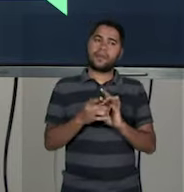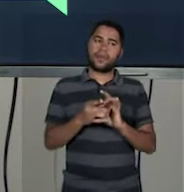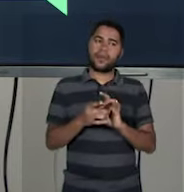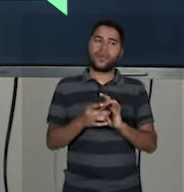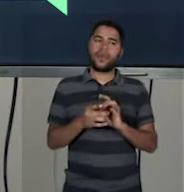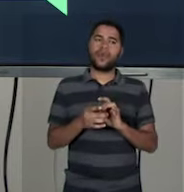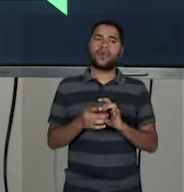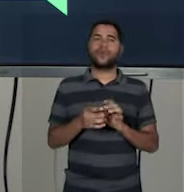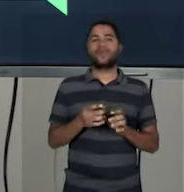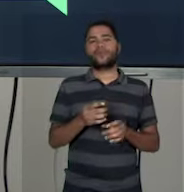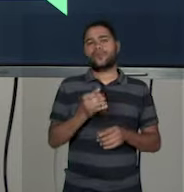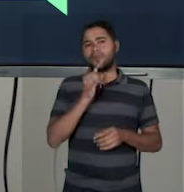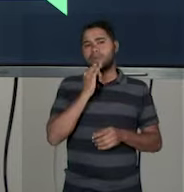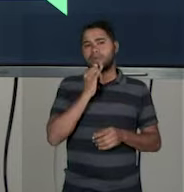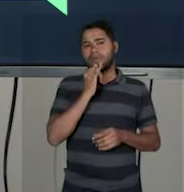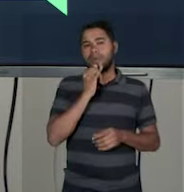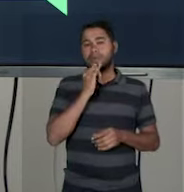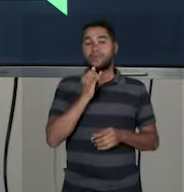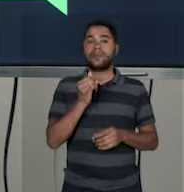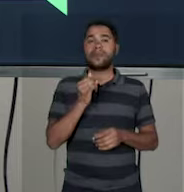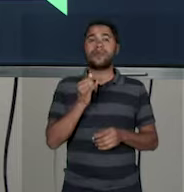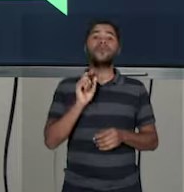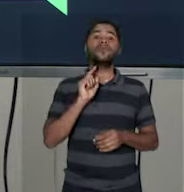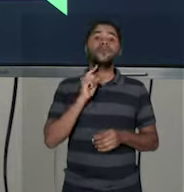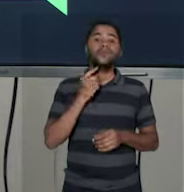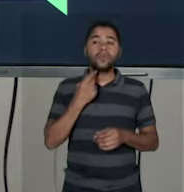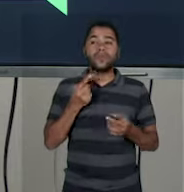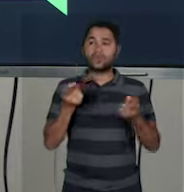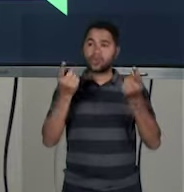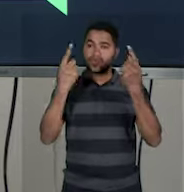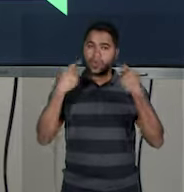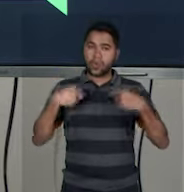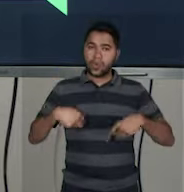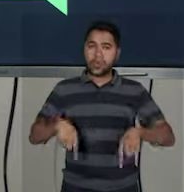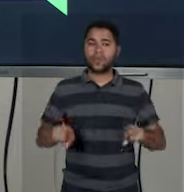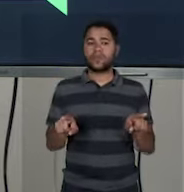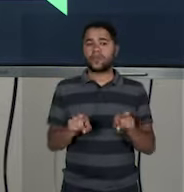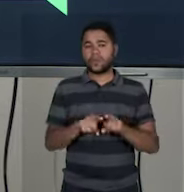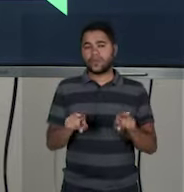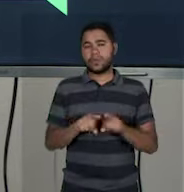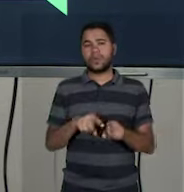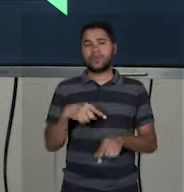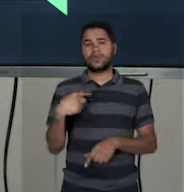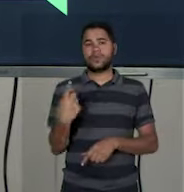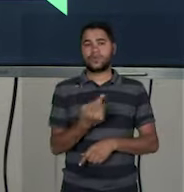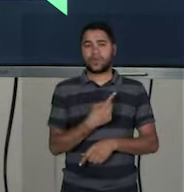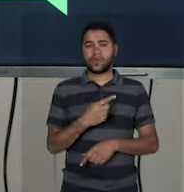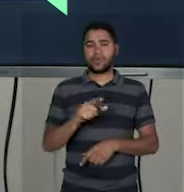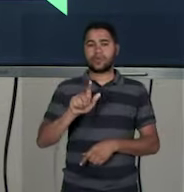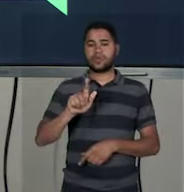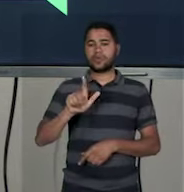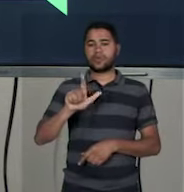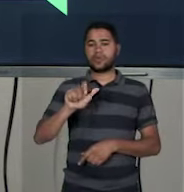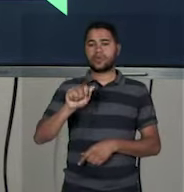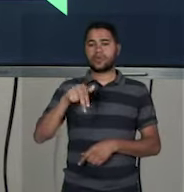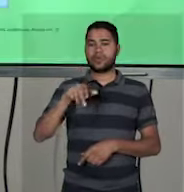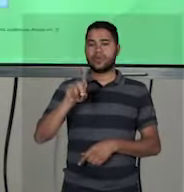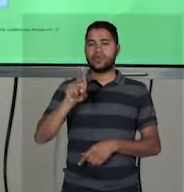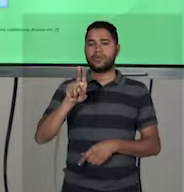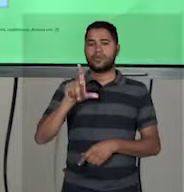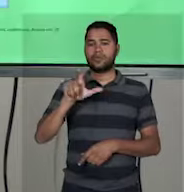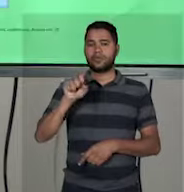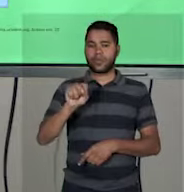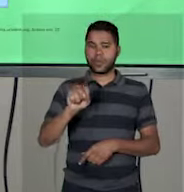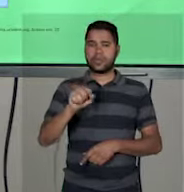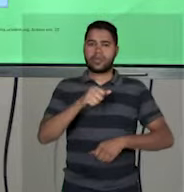dos metabólitos, das impurezas do corpo, por meio também das nossas glândulas sudoríparas.